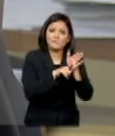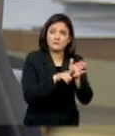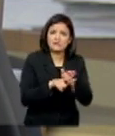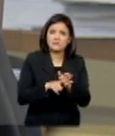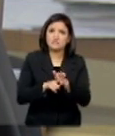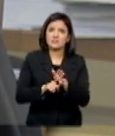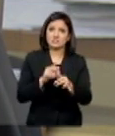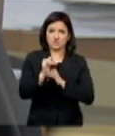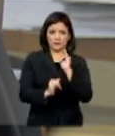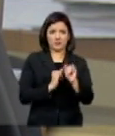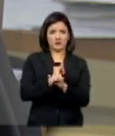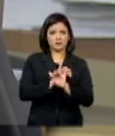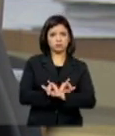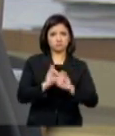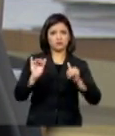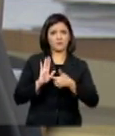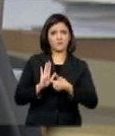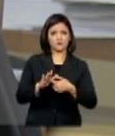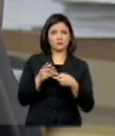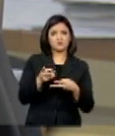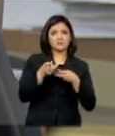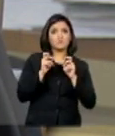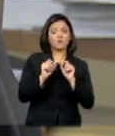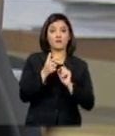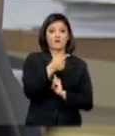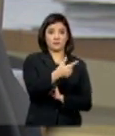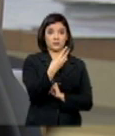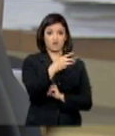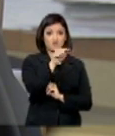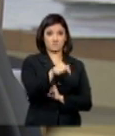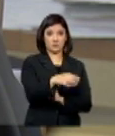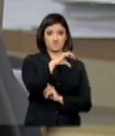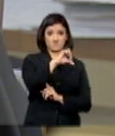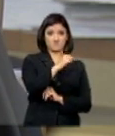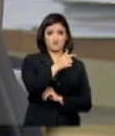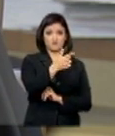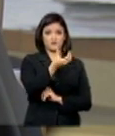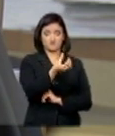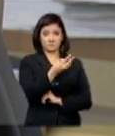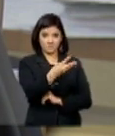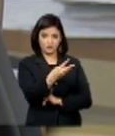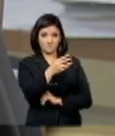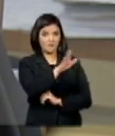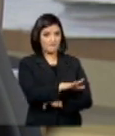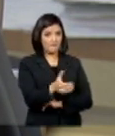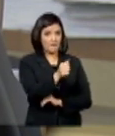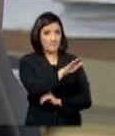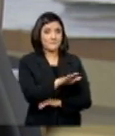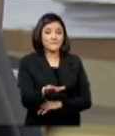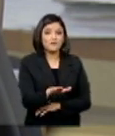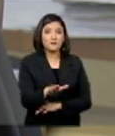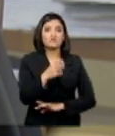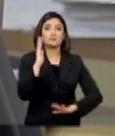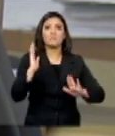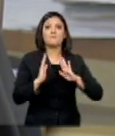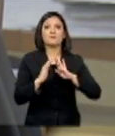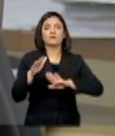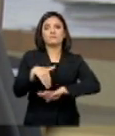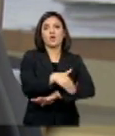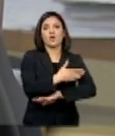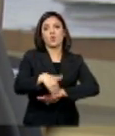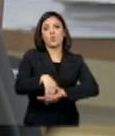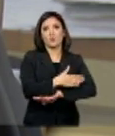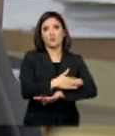identificou 23.973 crianças e adolescentes em situação de rua em 75